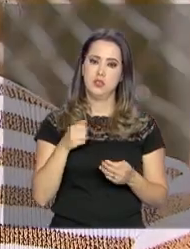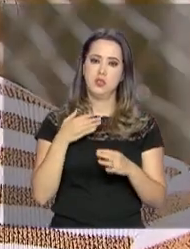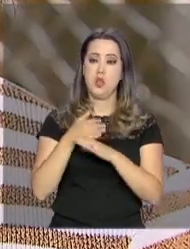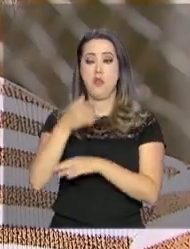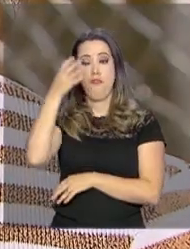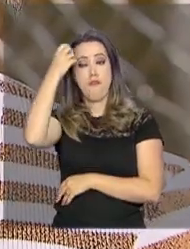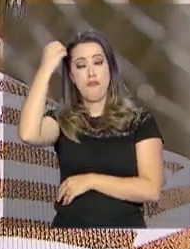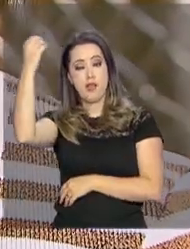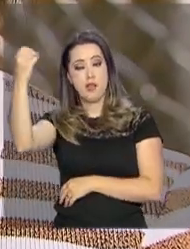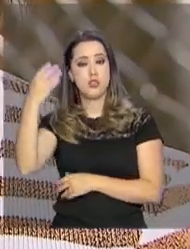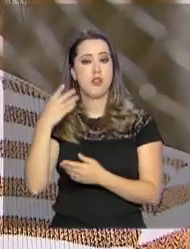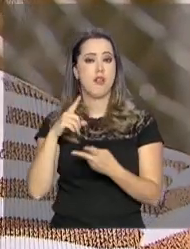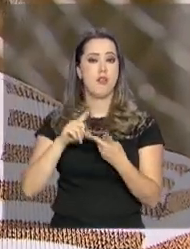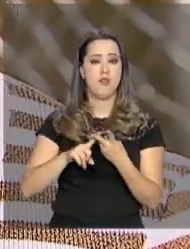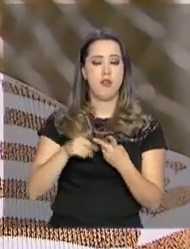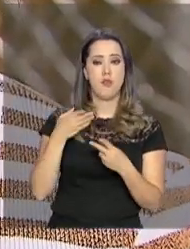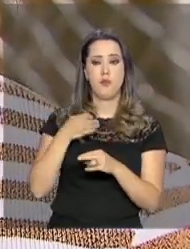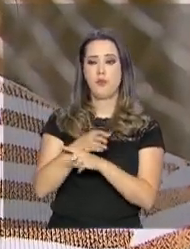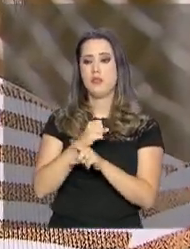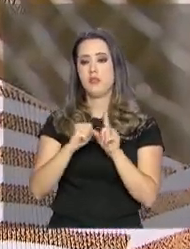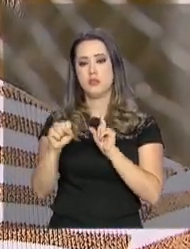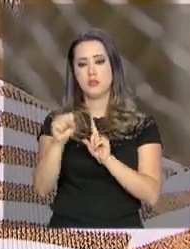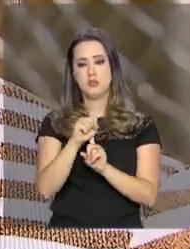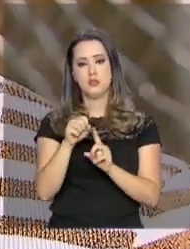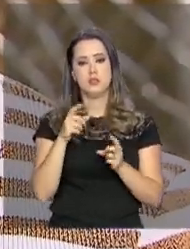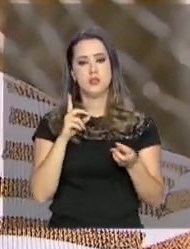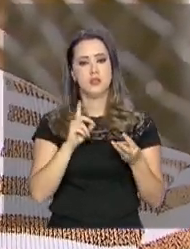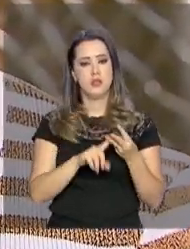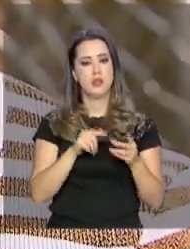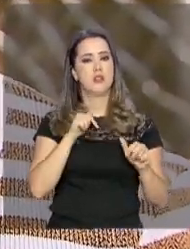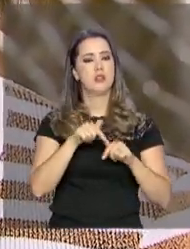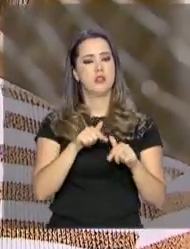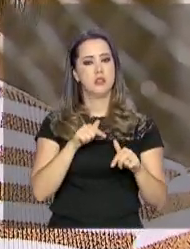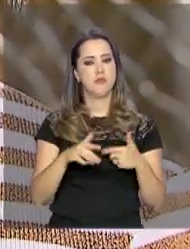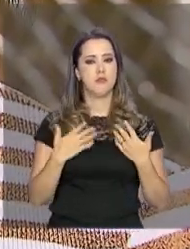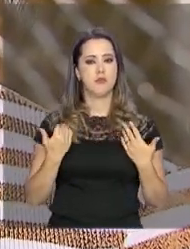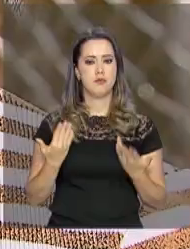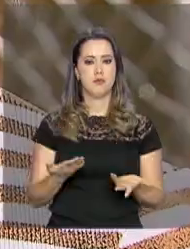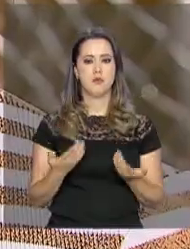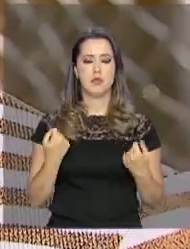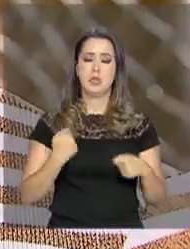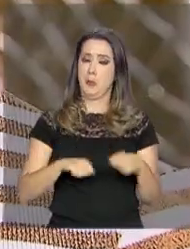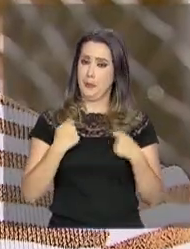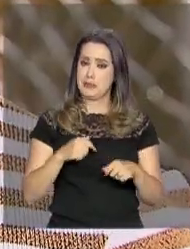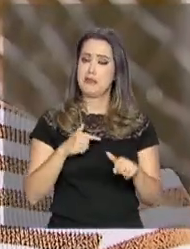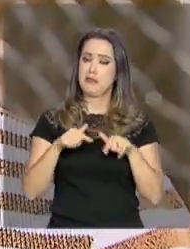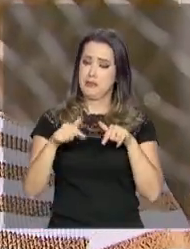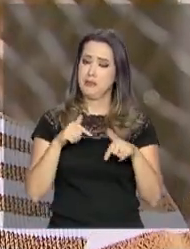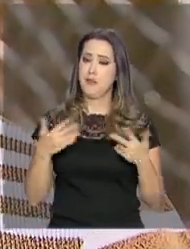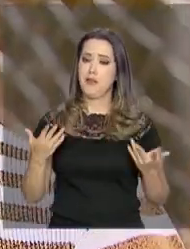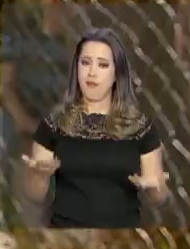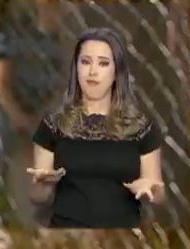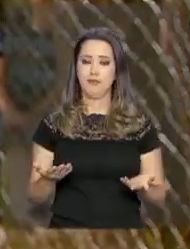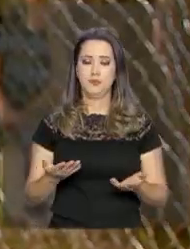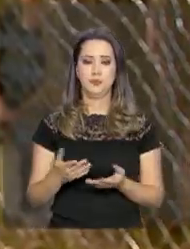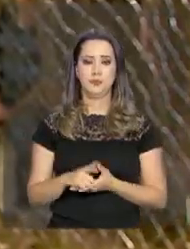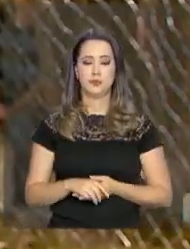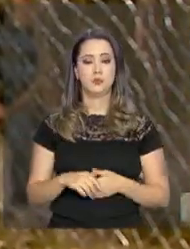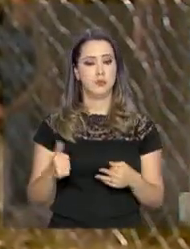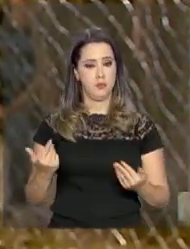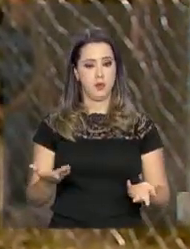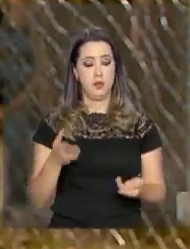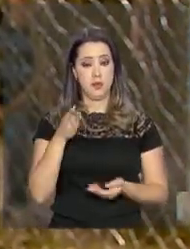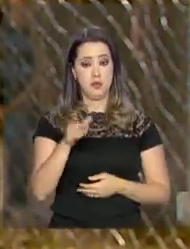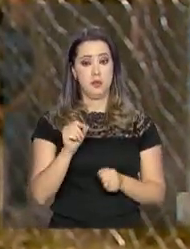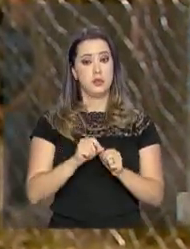viaje entrar no meio da sociedade trabalhar né que ele precisa trabalhar pra isso a